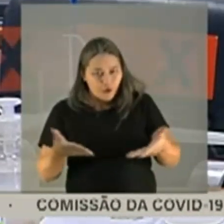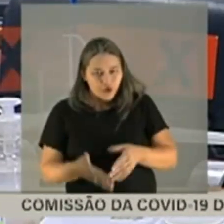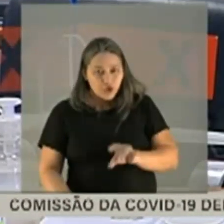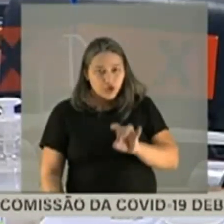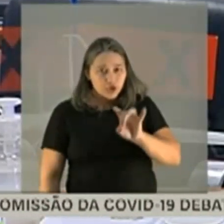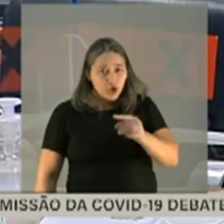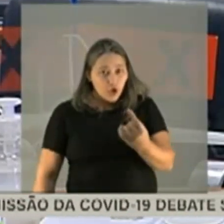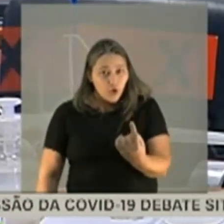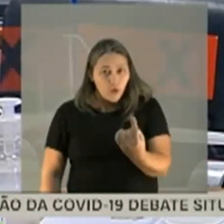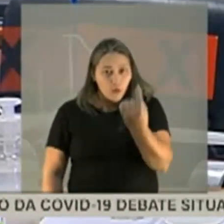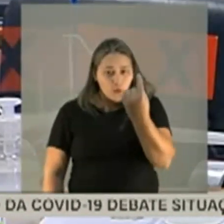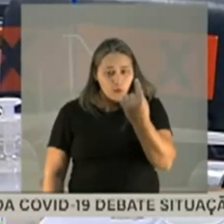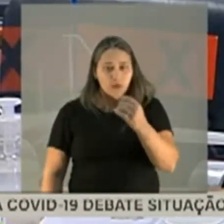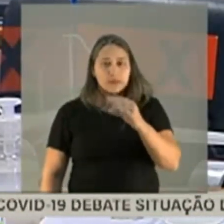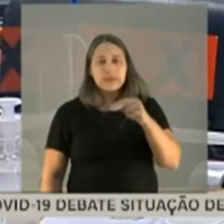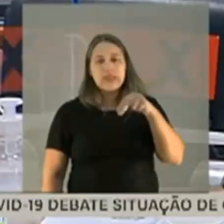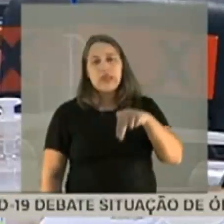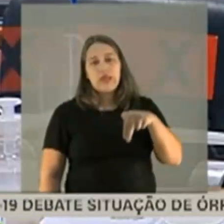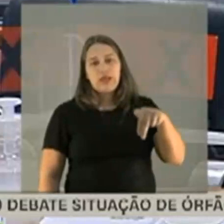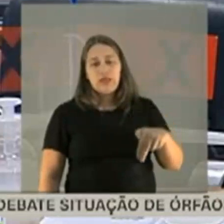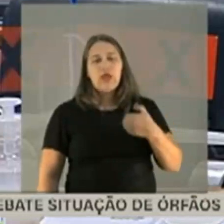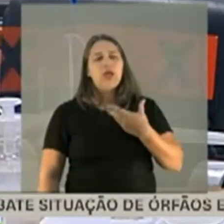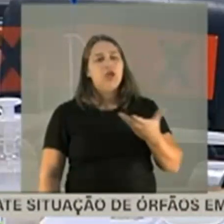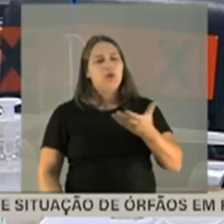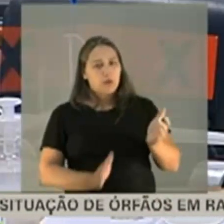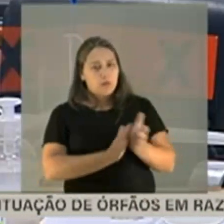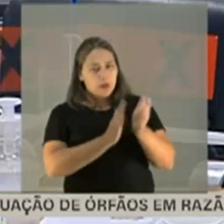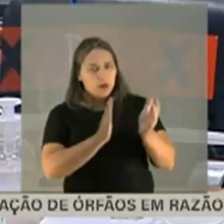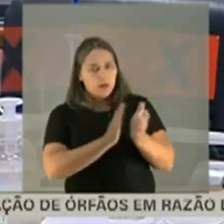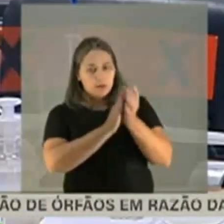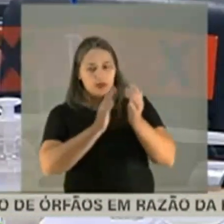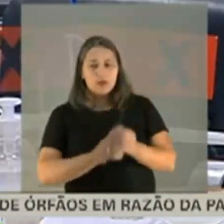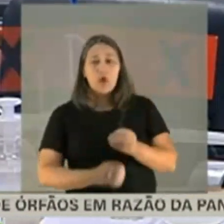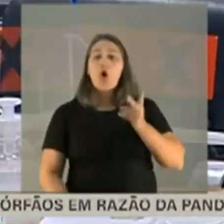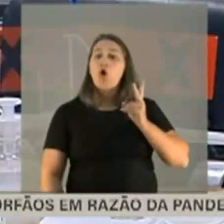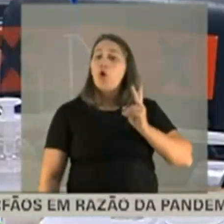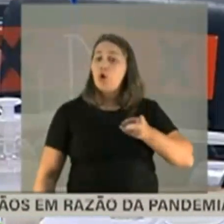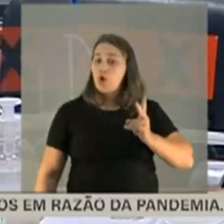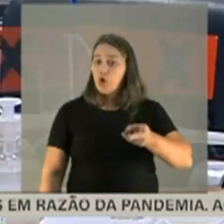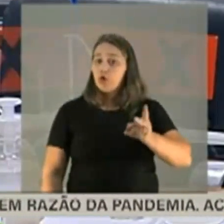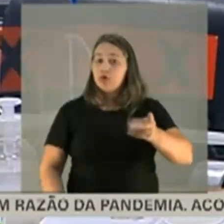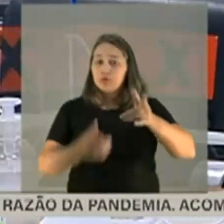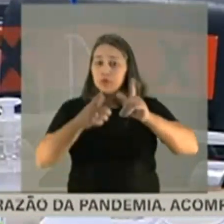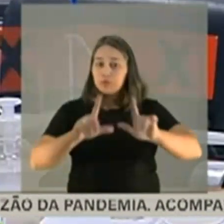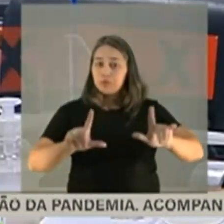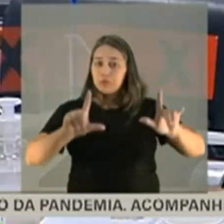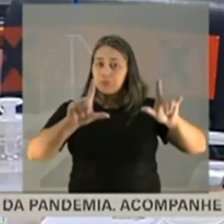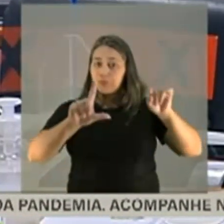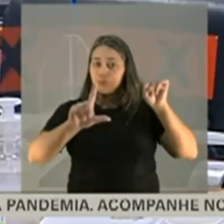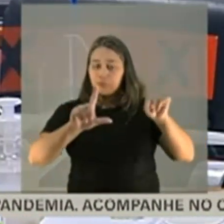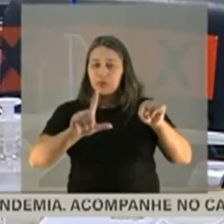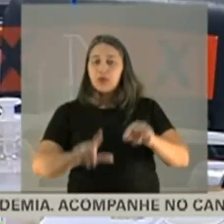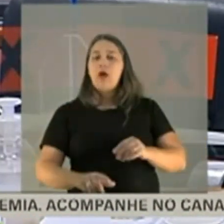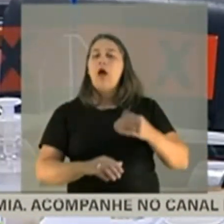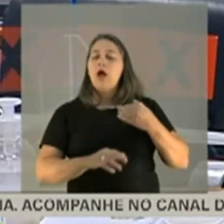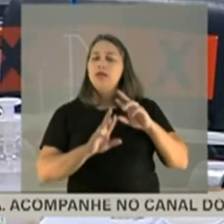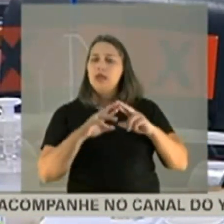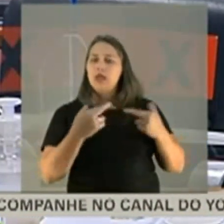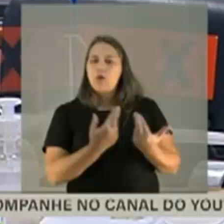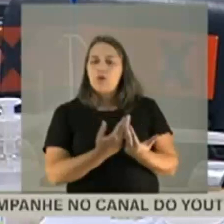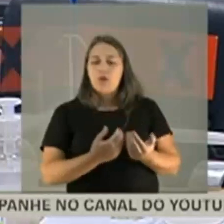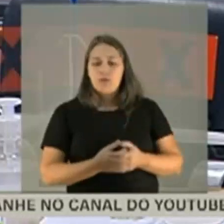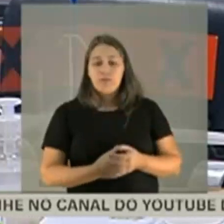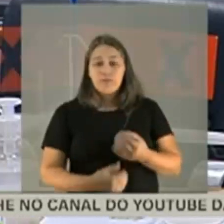uma, que é a CNN, eu quero dar os parabéns aqui, continua transmitindo essa sessão.